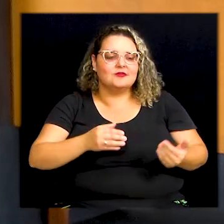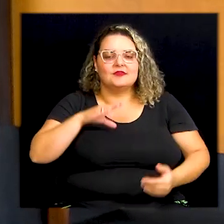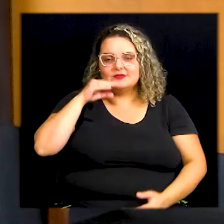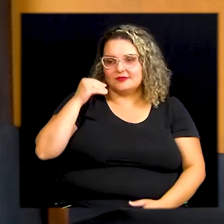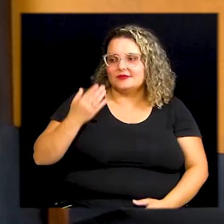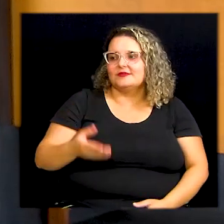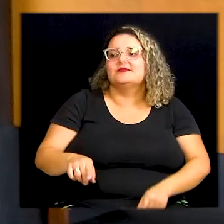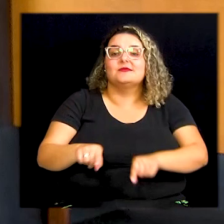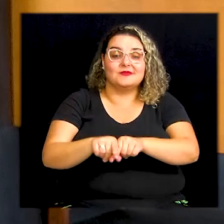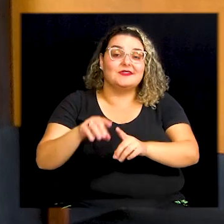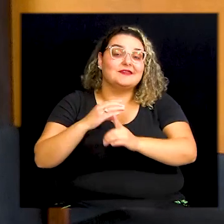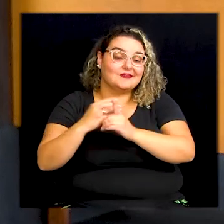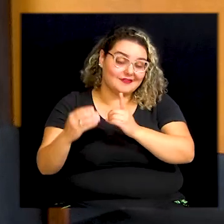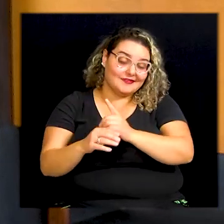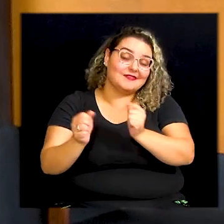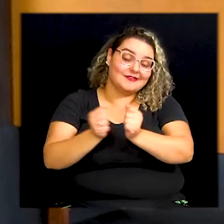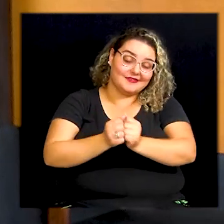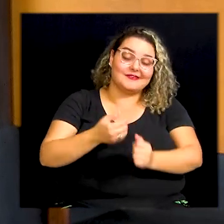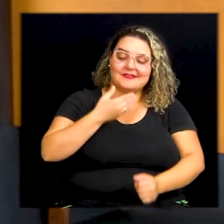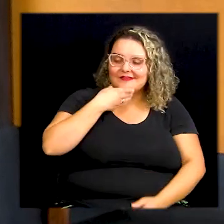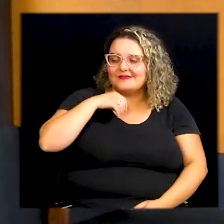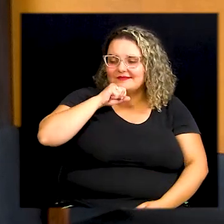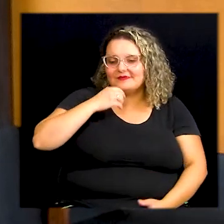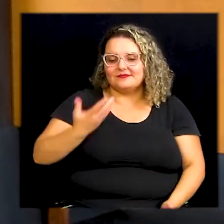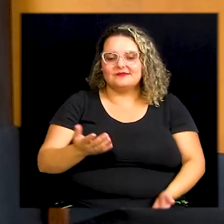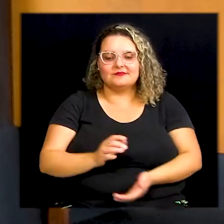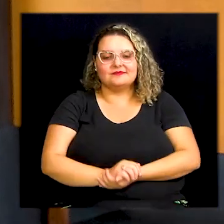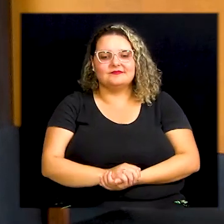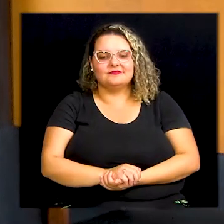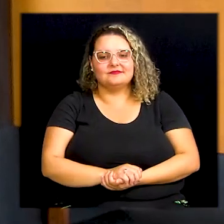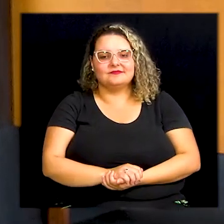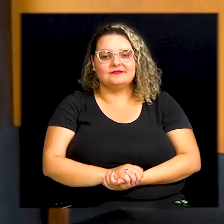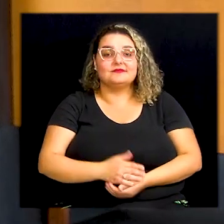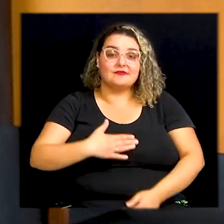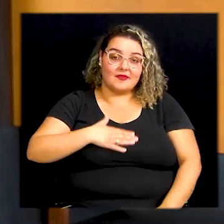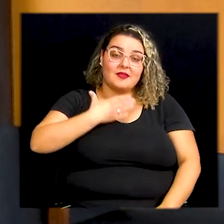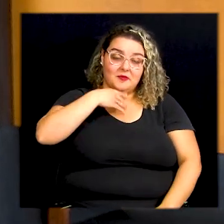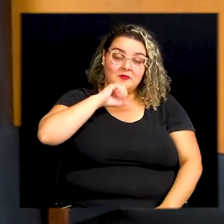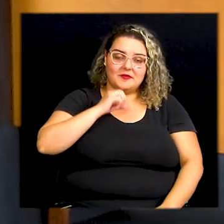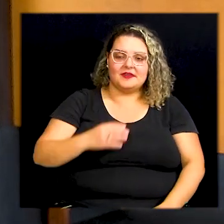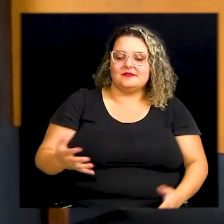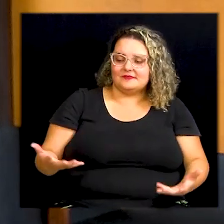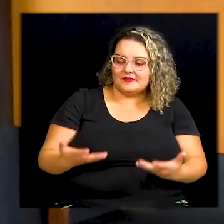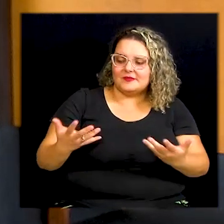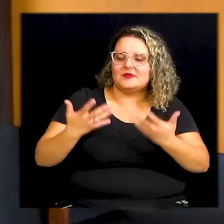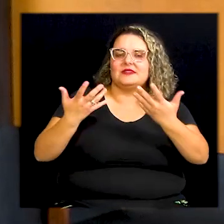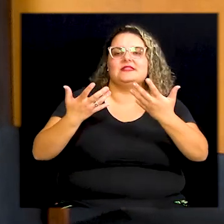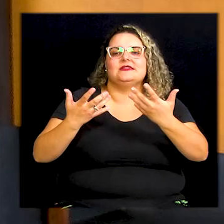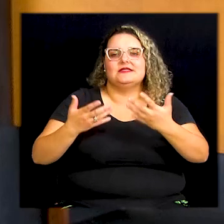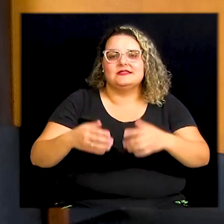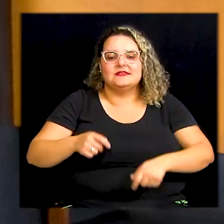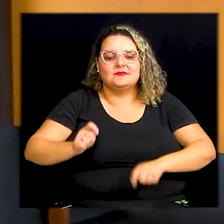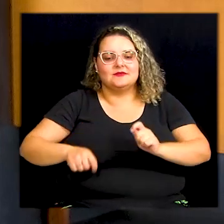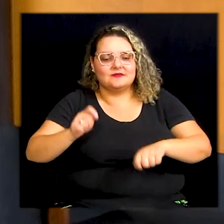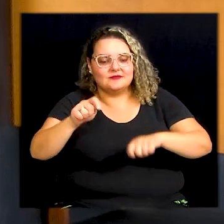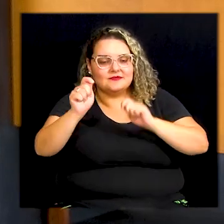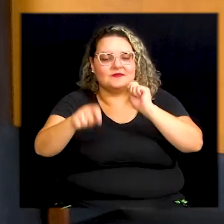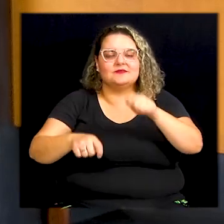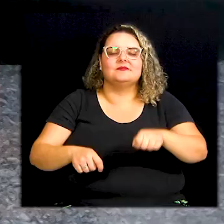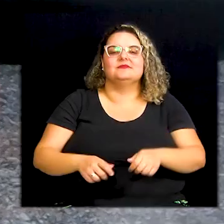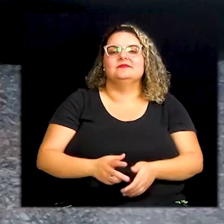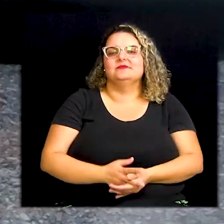tocava, já cheguei a tocar no culto também com meu pai. Tá. Mas foi meu pai mesmo que me incentivou a tocar